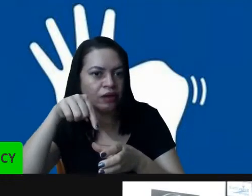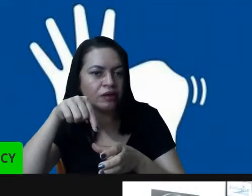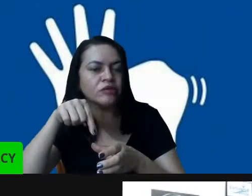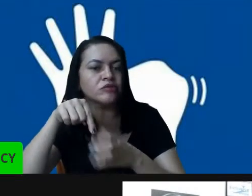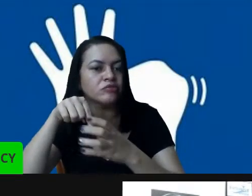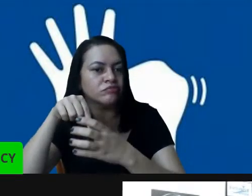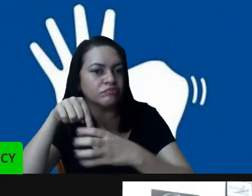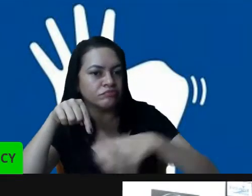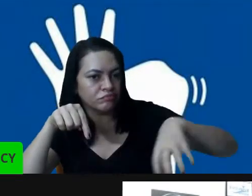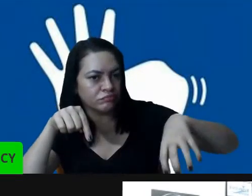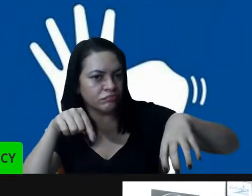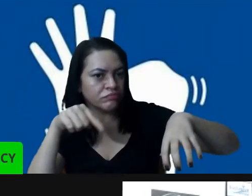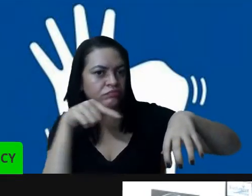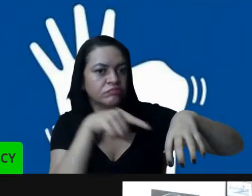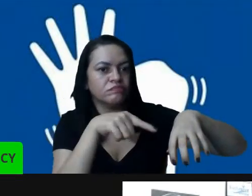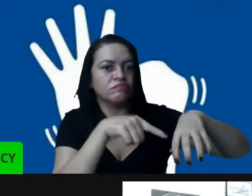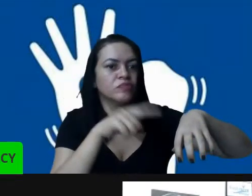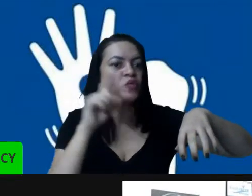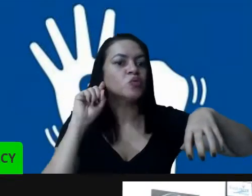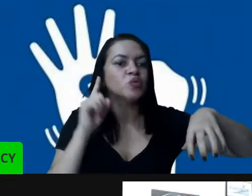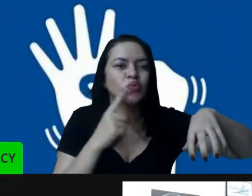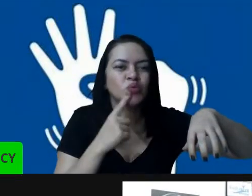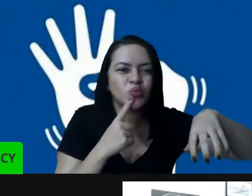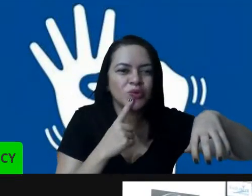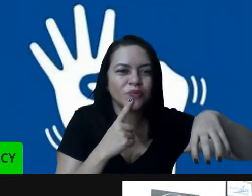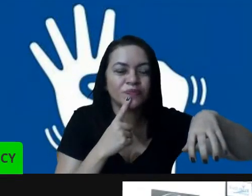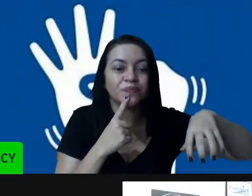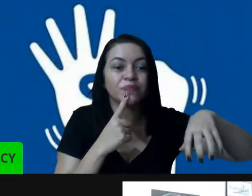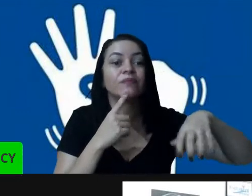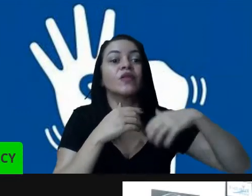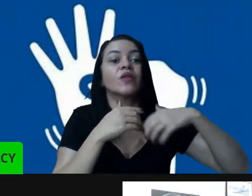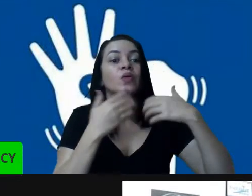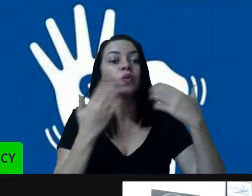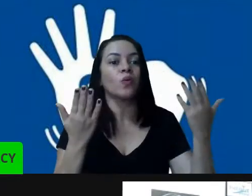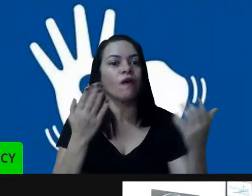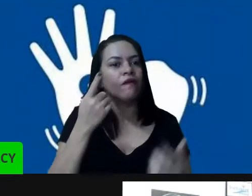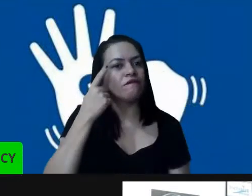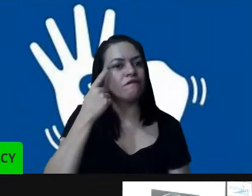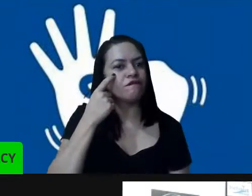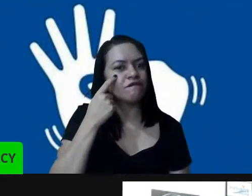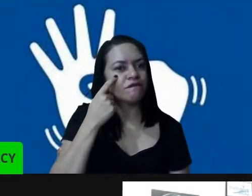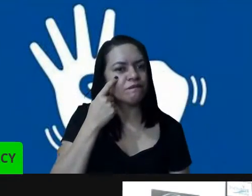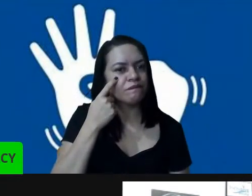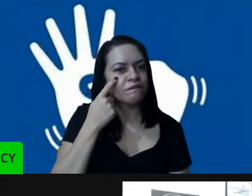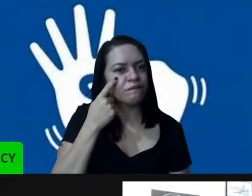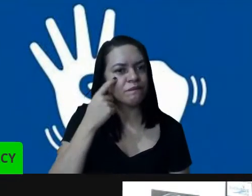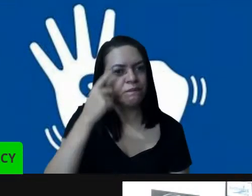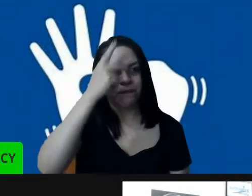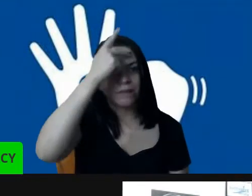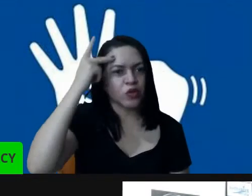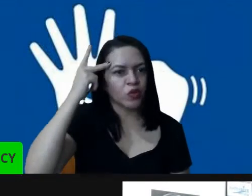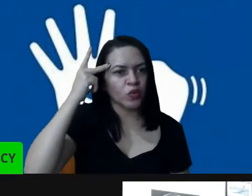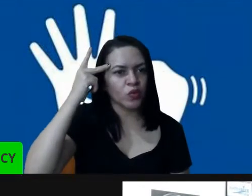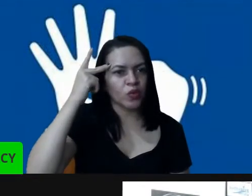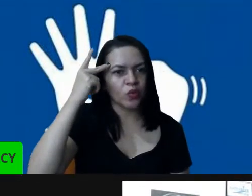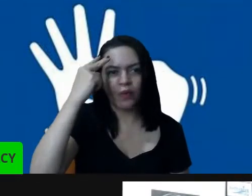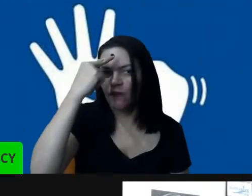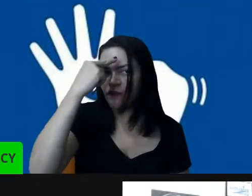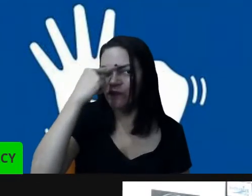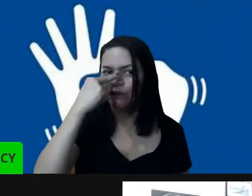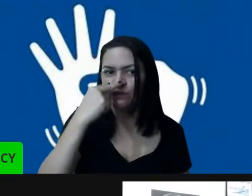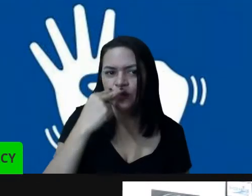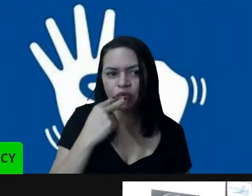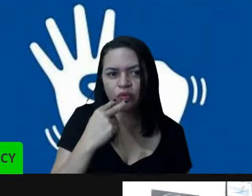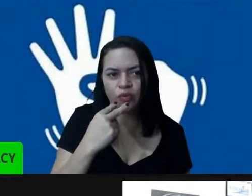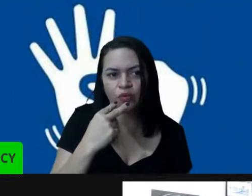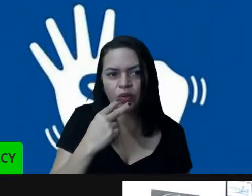da pessoa com deficiência visual, a gente também se assusta, porque se hoje em dia a gente já